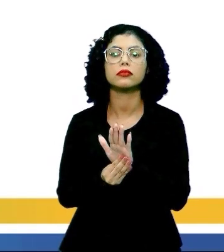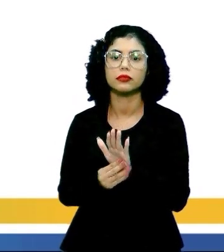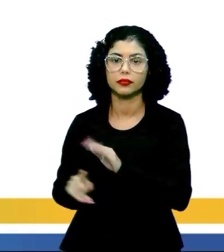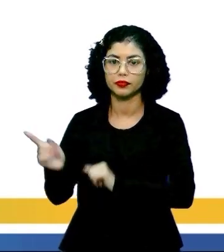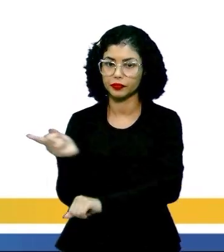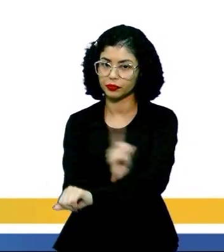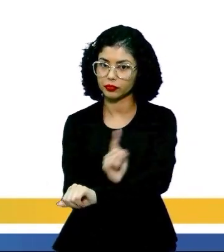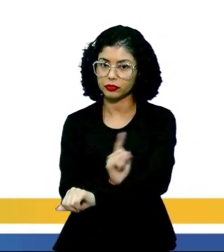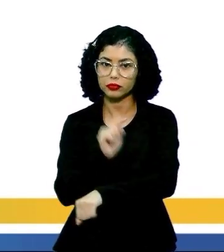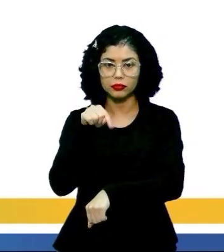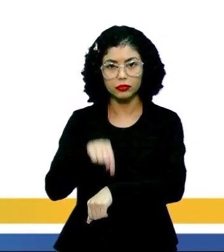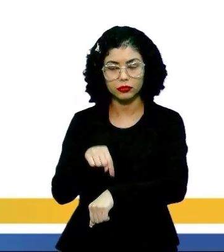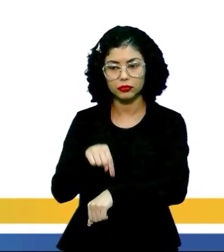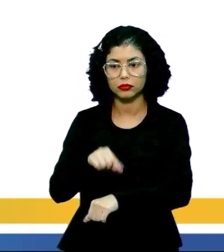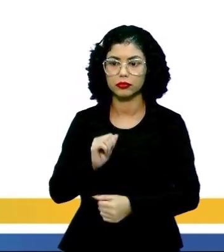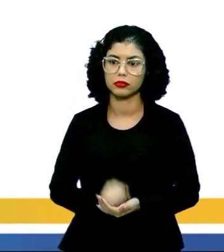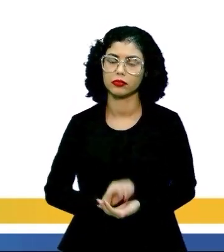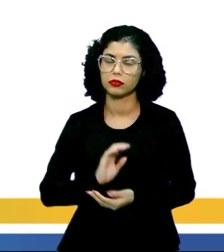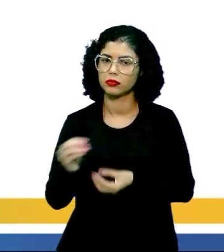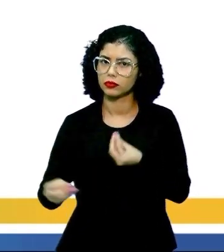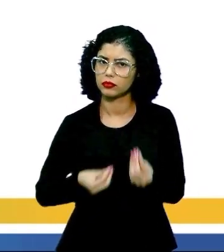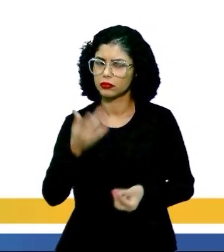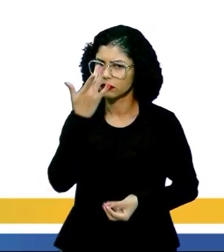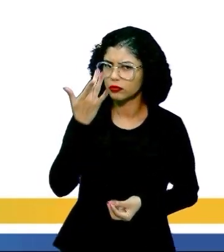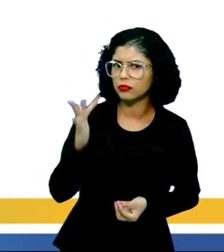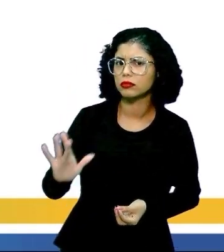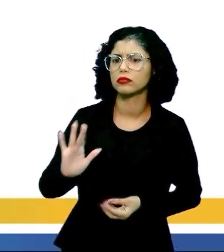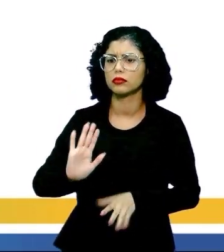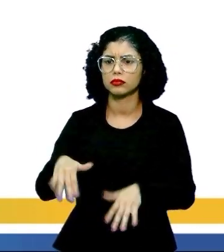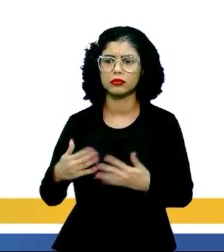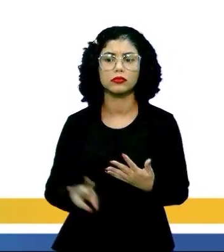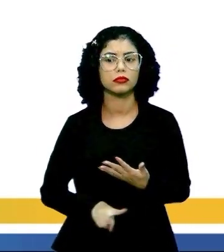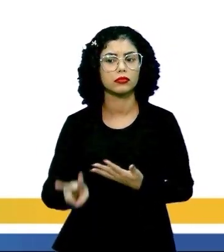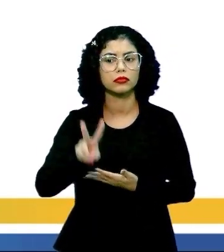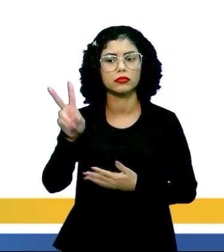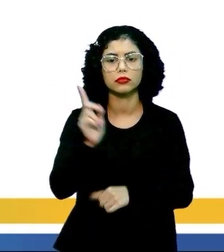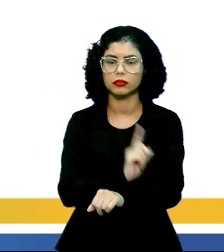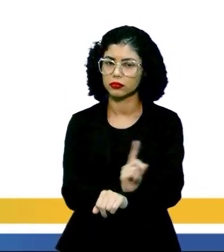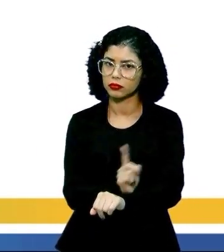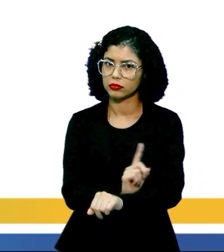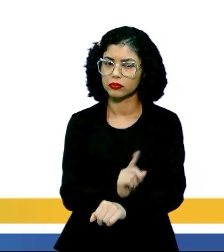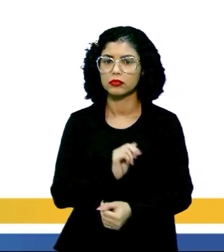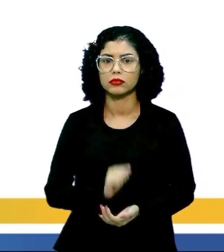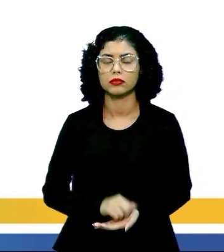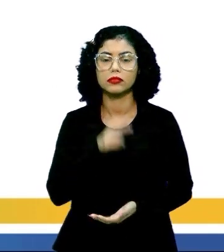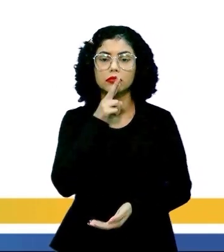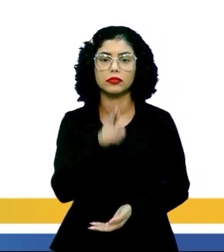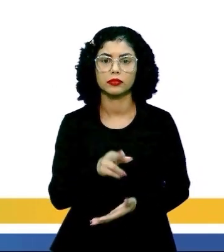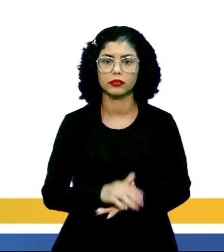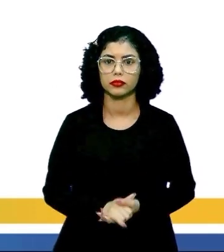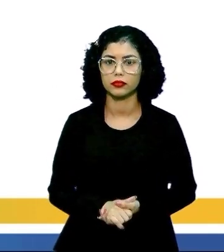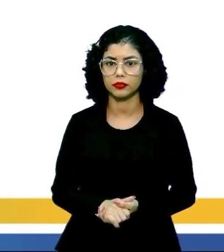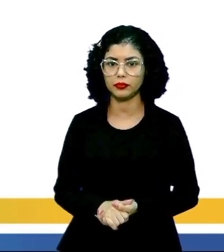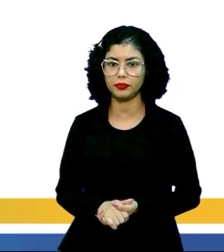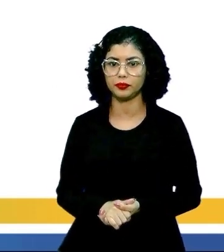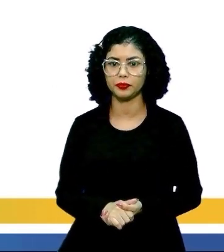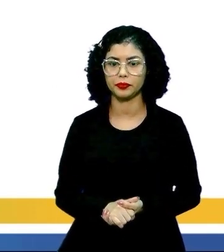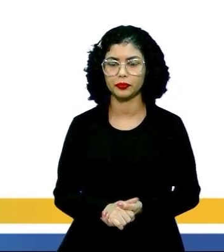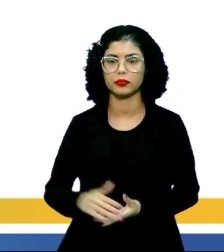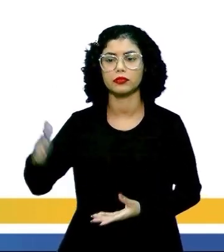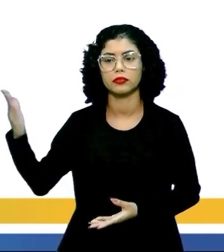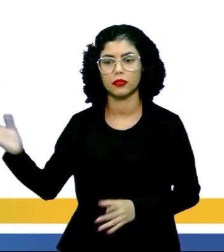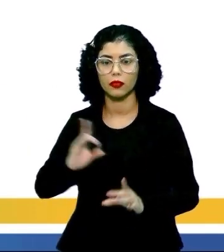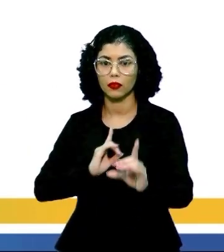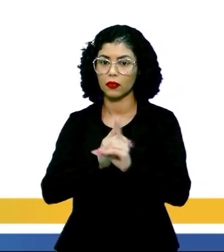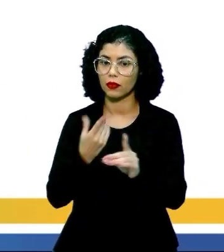pelo tempo então como a gente ainda não sabe o valor da velocidade vamos calcular aqui para se